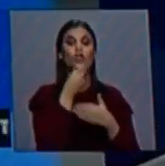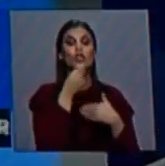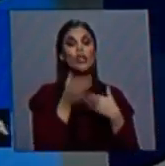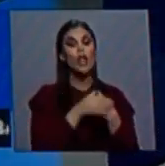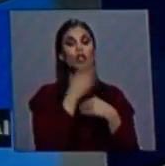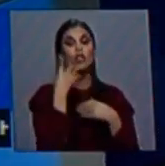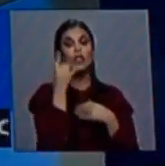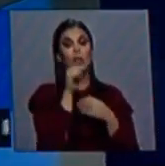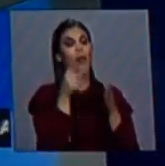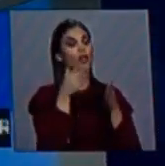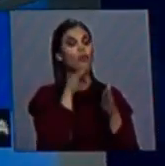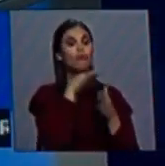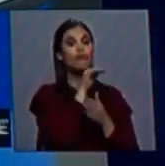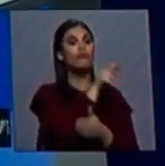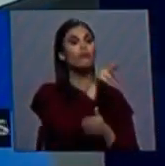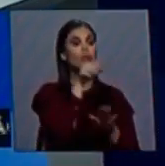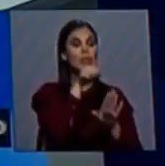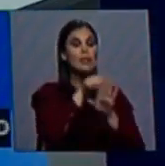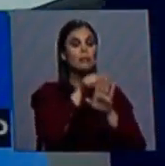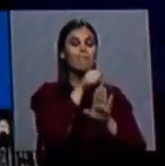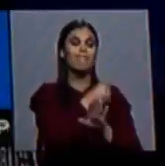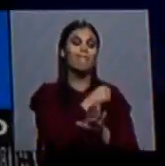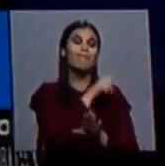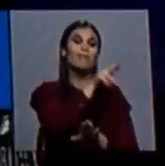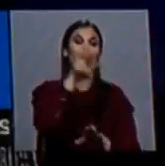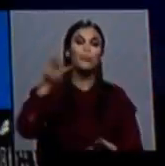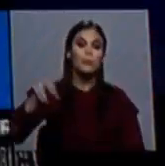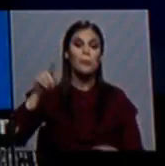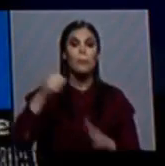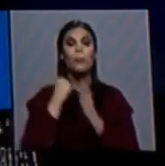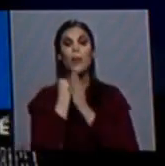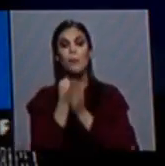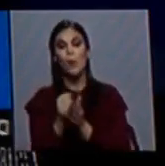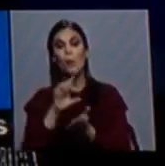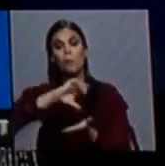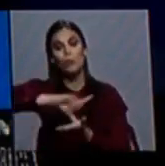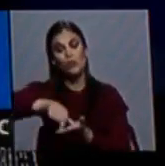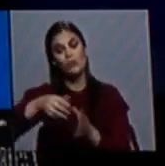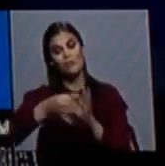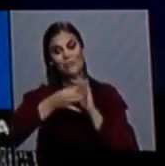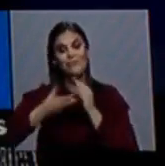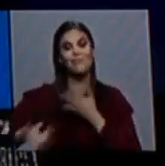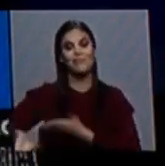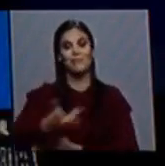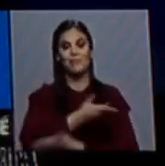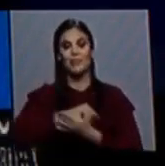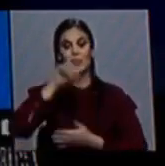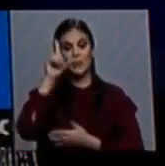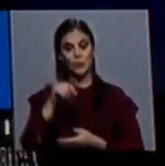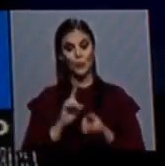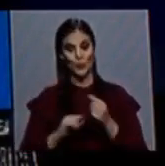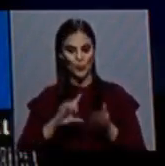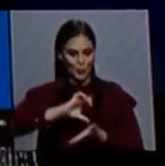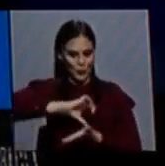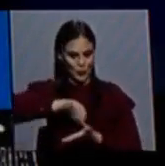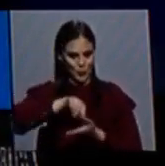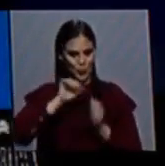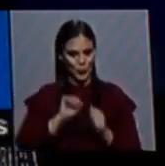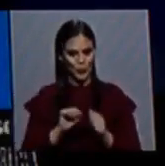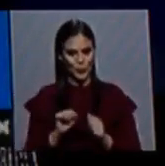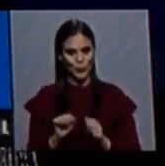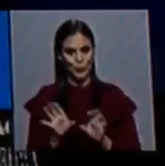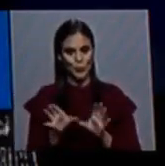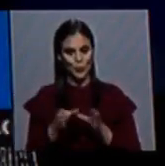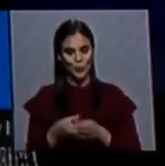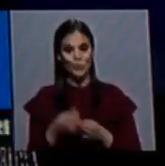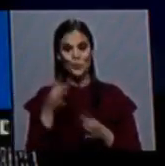familiar, ao domicílio, temos o apoio em óculos do projeto Compartilhar-te, Temos o projeto de colónias de férias